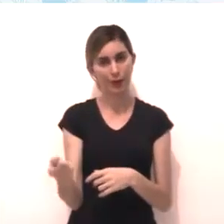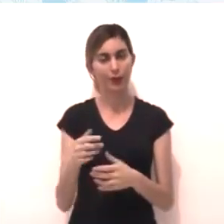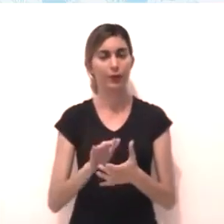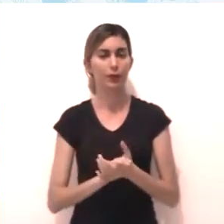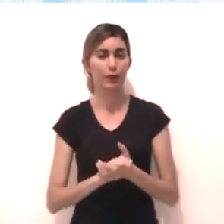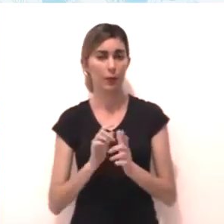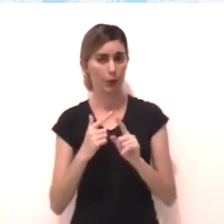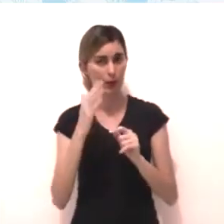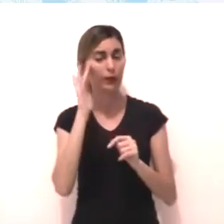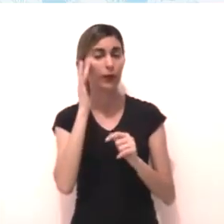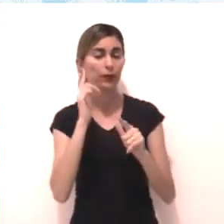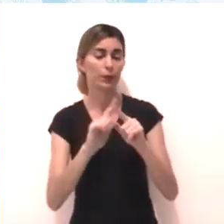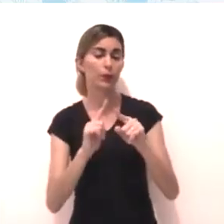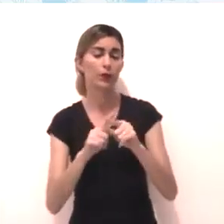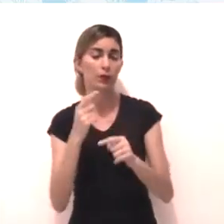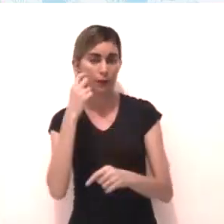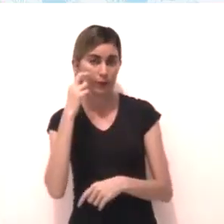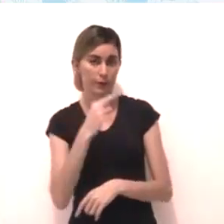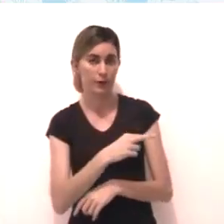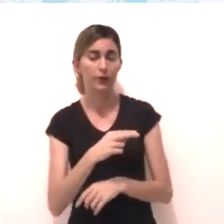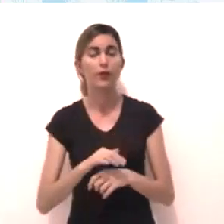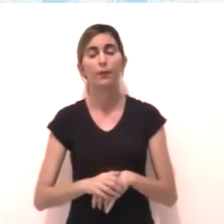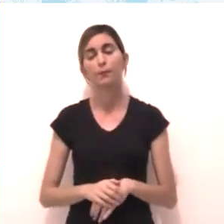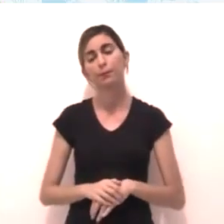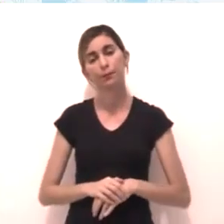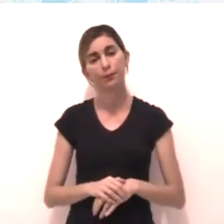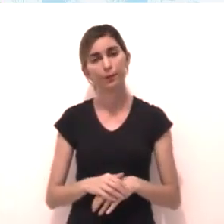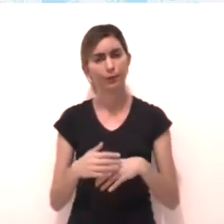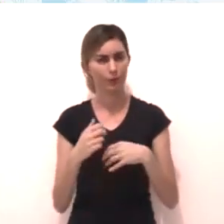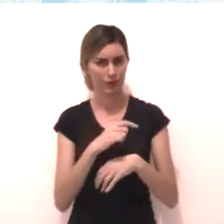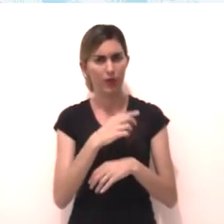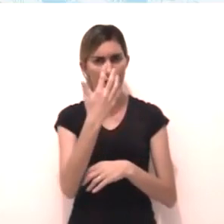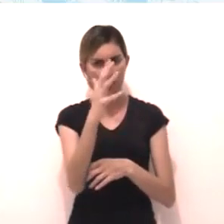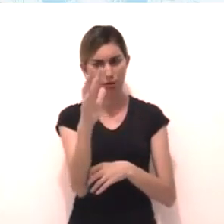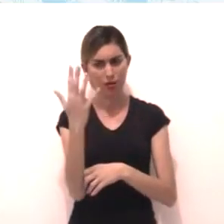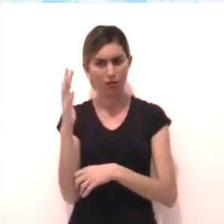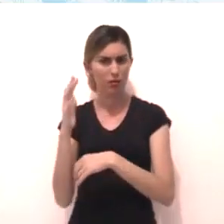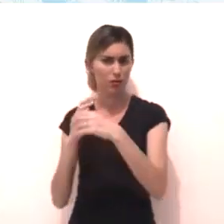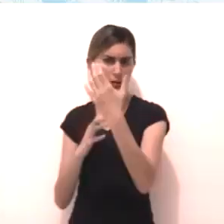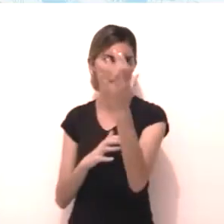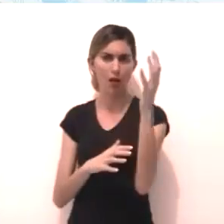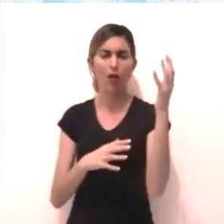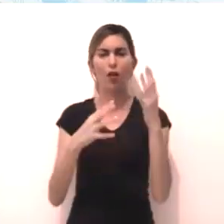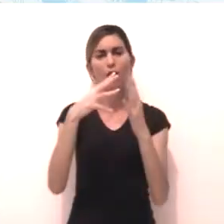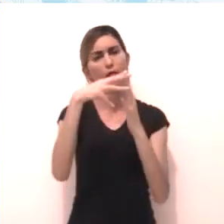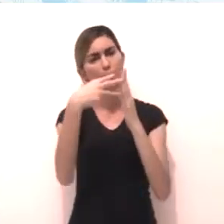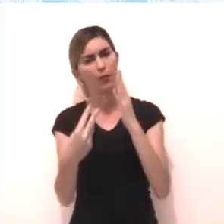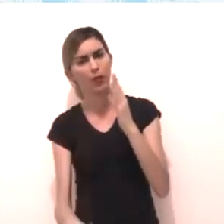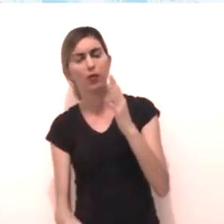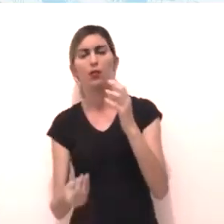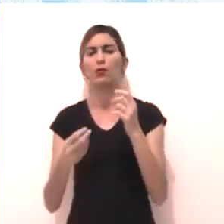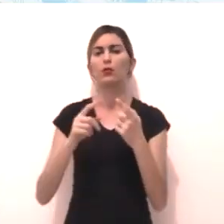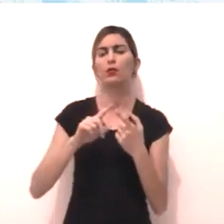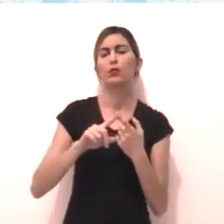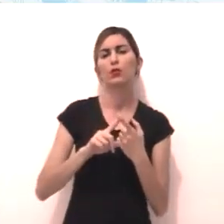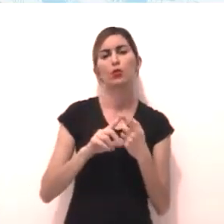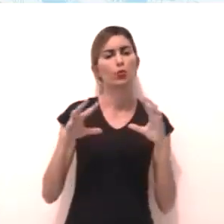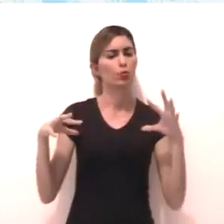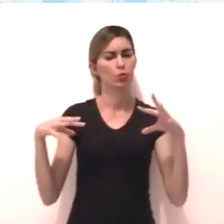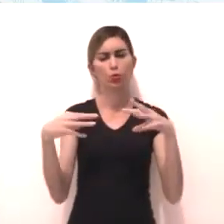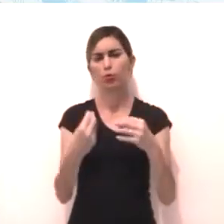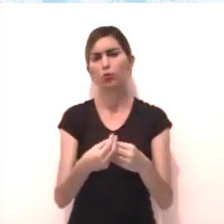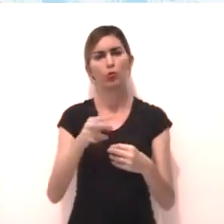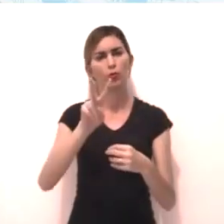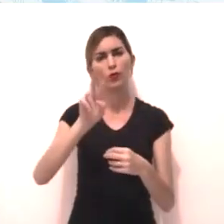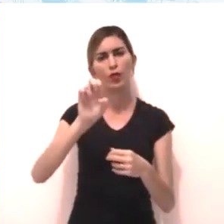quê agora na próxima imagem. Então veja, as árvores, as plantas, as algas,